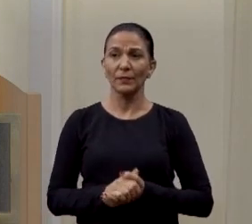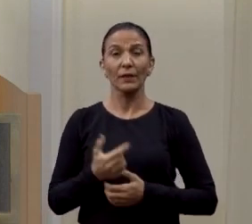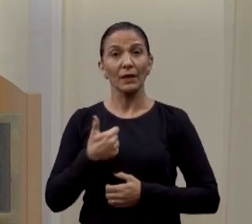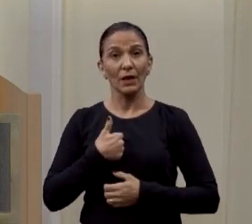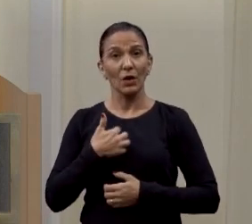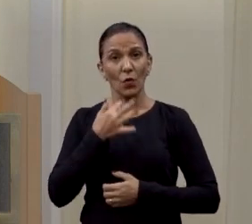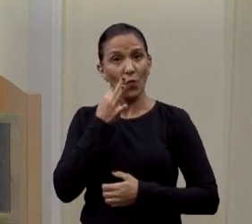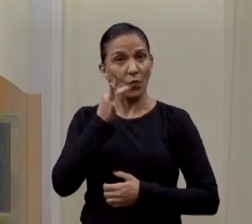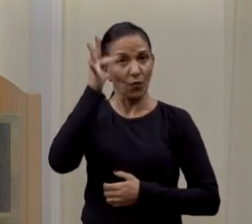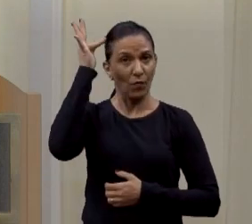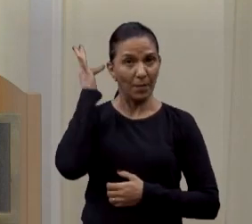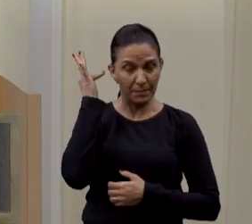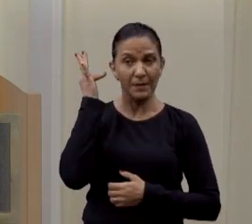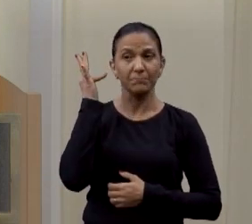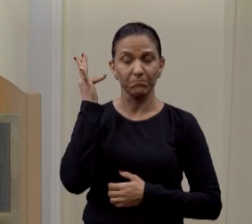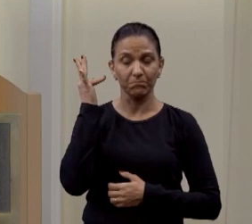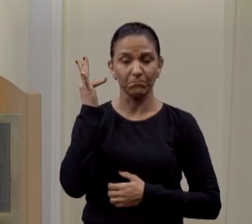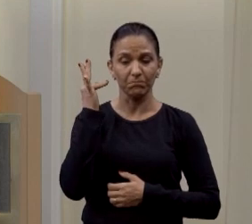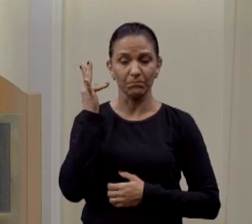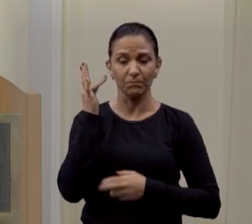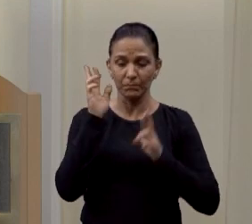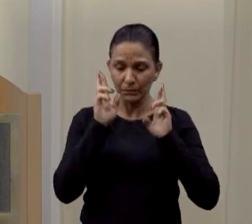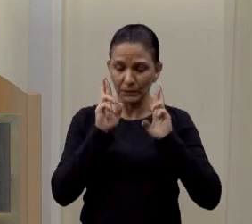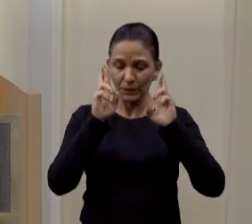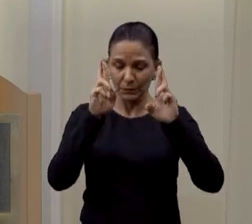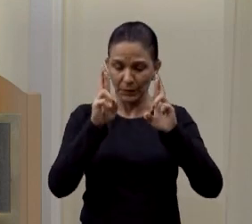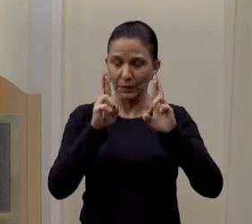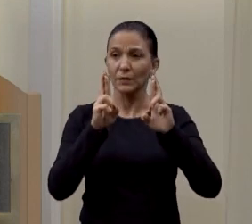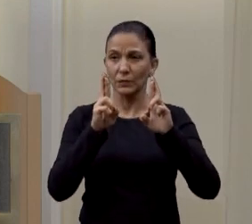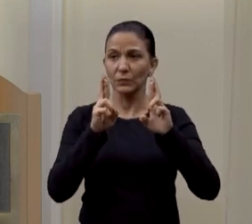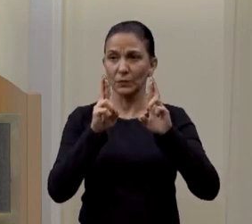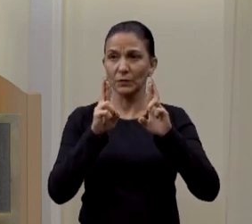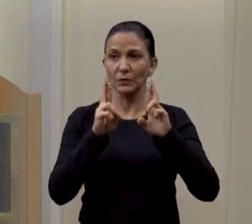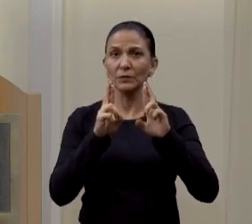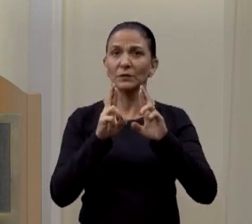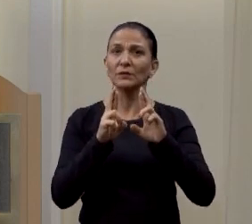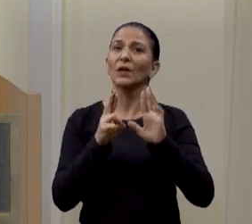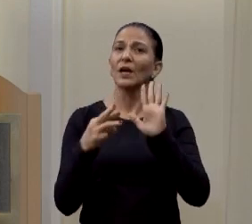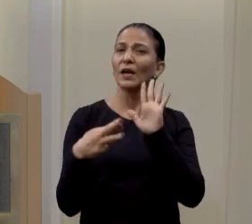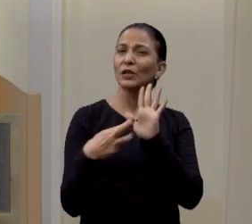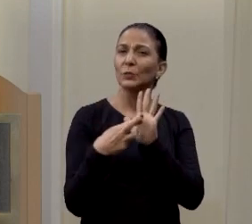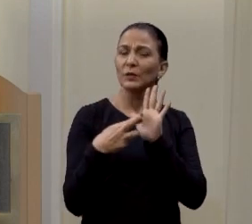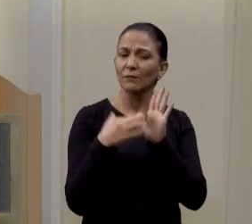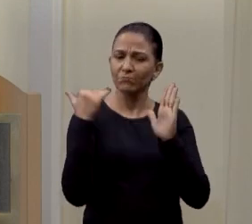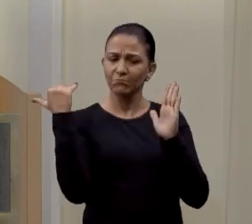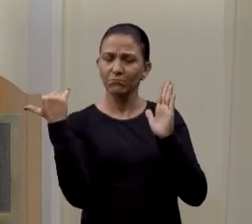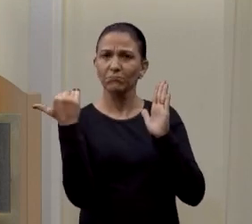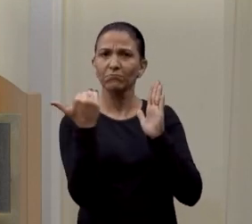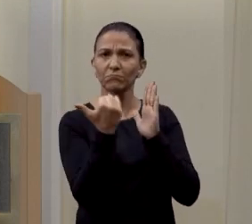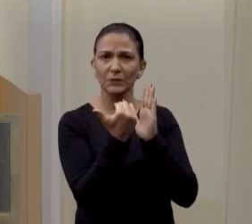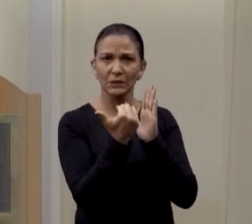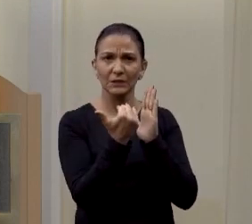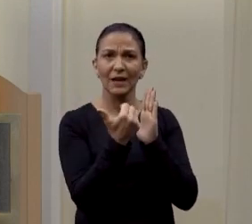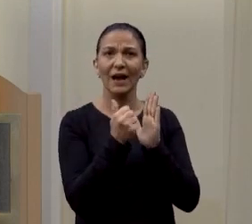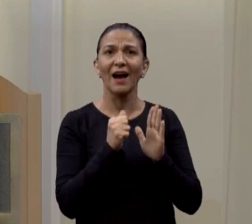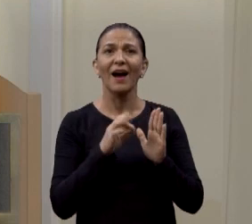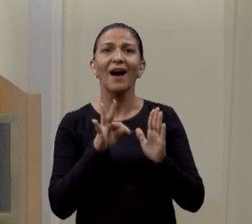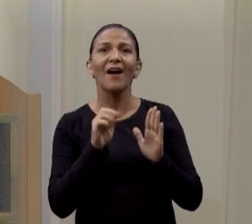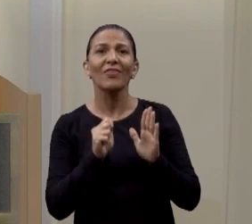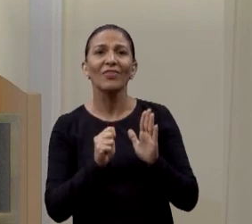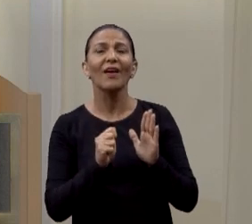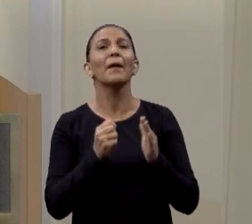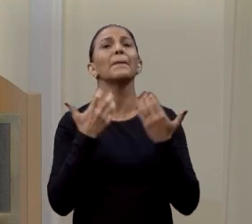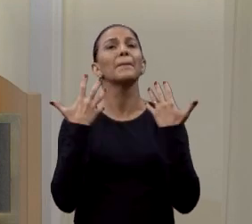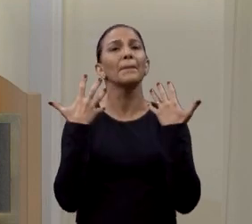Eu, Fabi Virgílio, respeitosamente requeiro, satisfeitas as formalidades regimentais, seja consignado em ata um voto